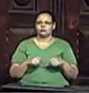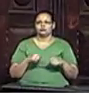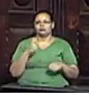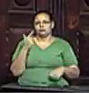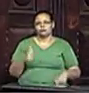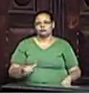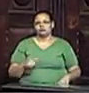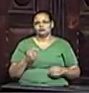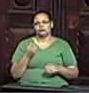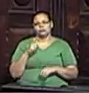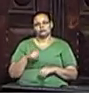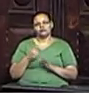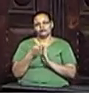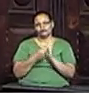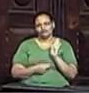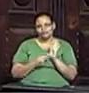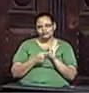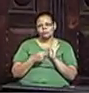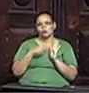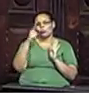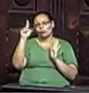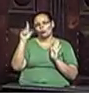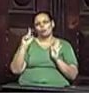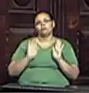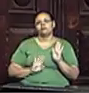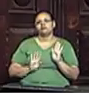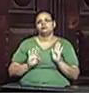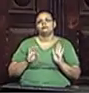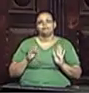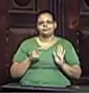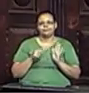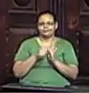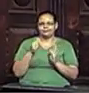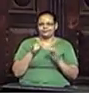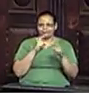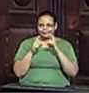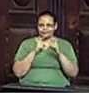reavaliar a matéria, reavaliar um novo texto, produto deste primeiro debate. Era isso.